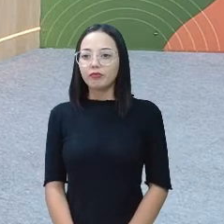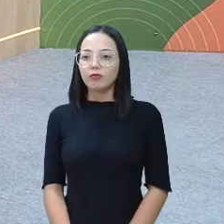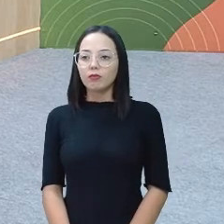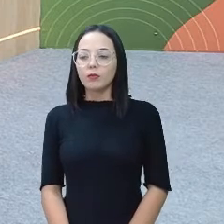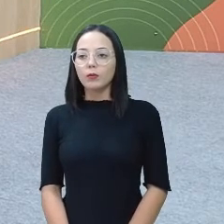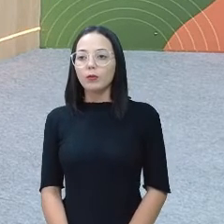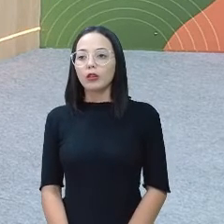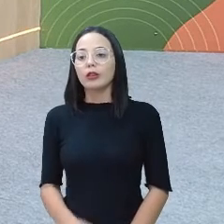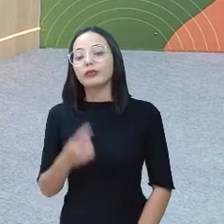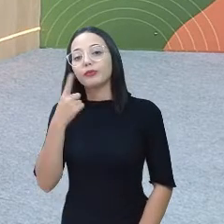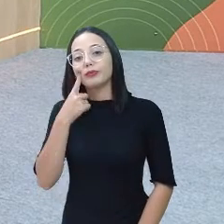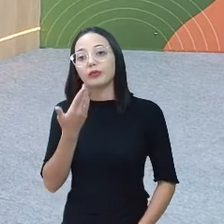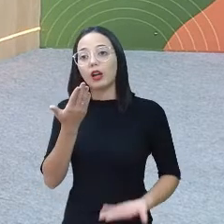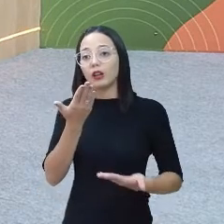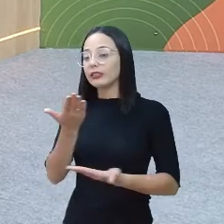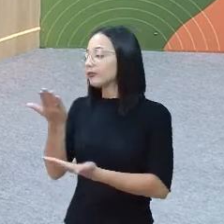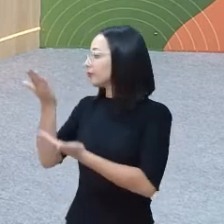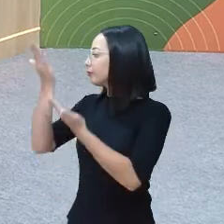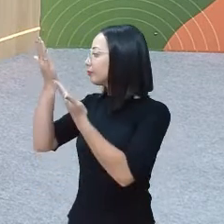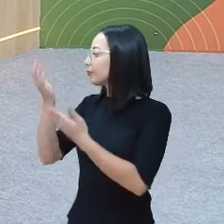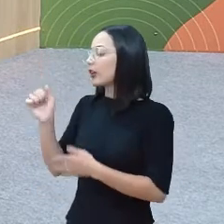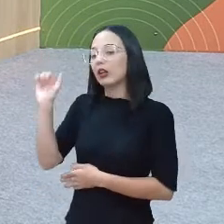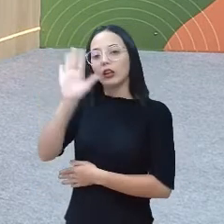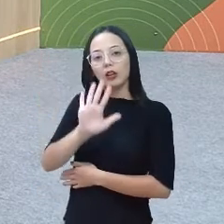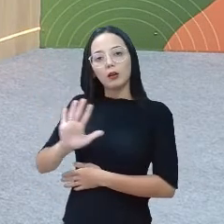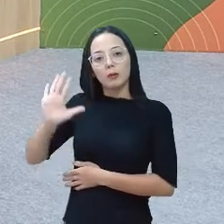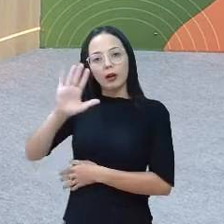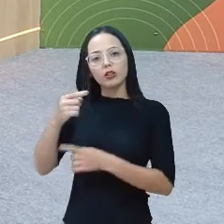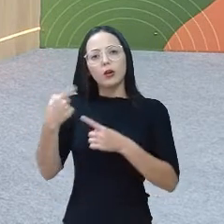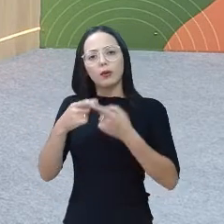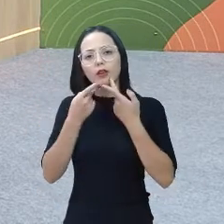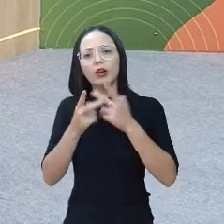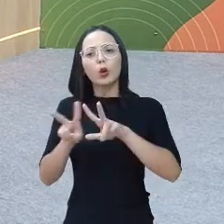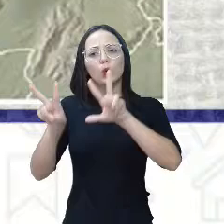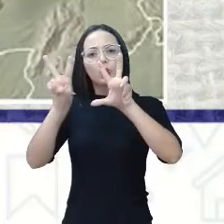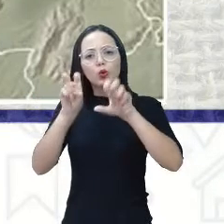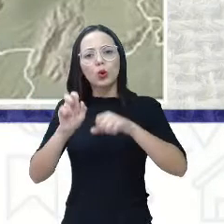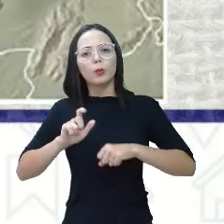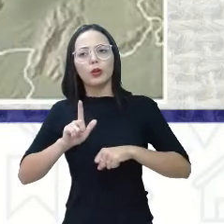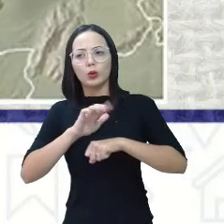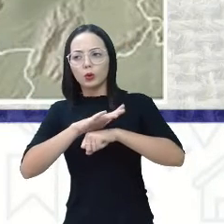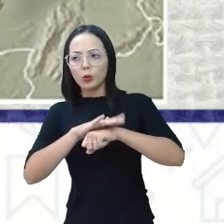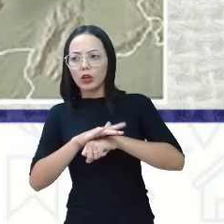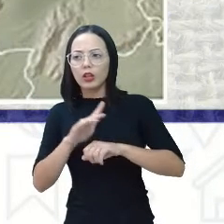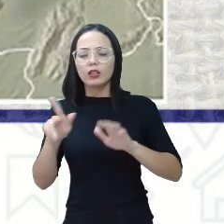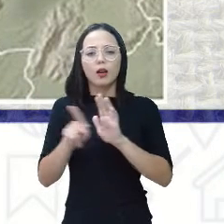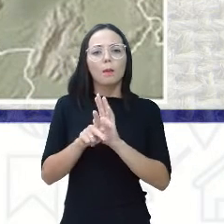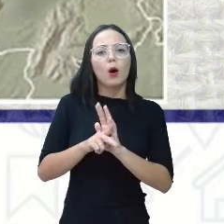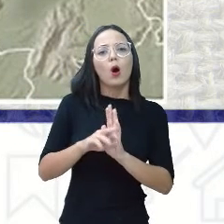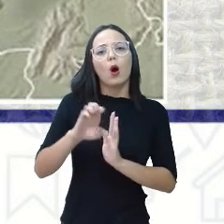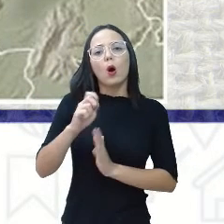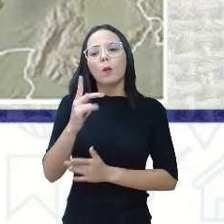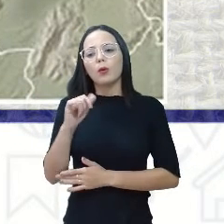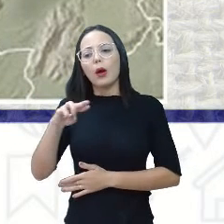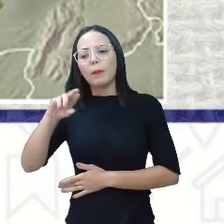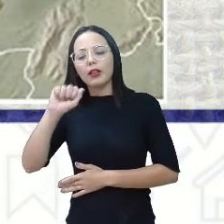Temos uma outra imagem aqui, a gente falou muito sobre doença, né? Sobre epidemia, pandemia, e você deve estar